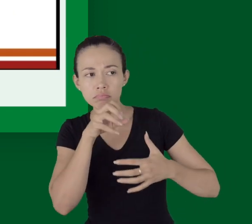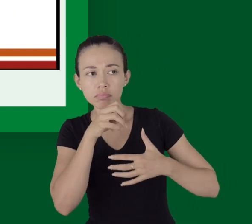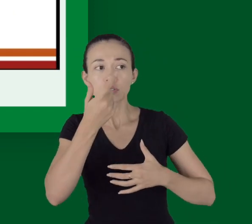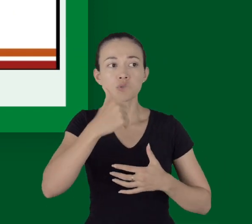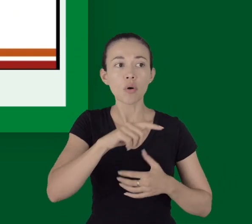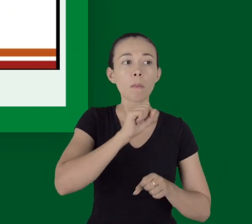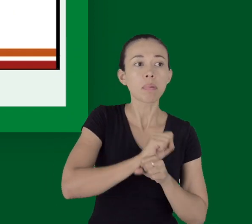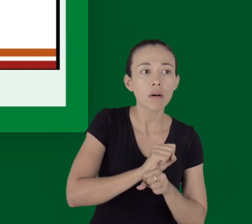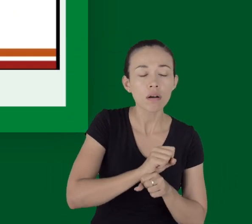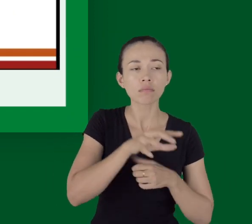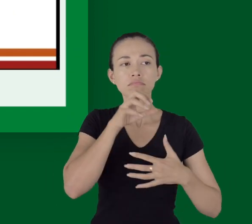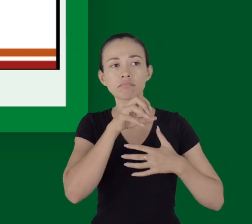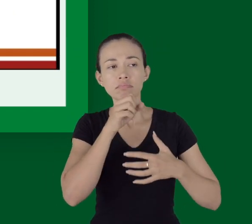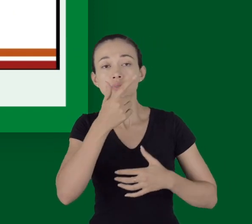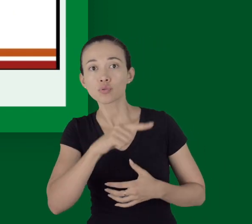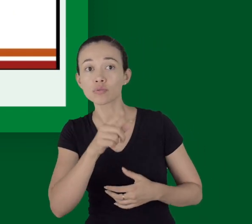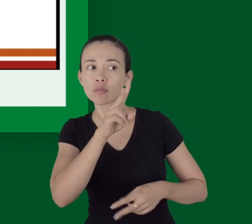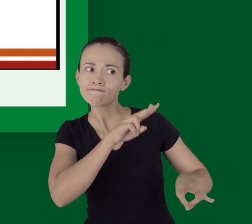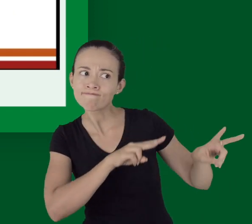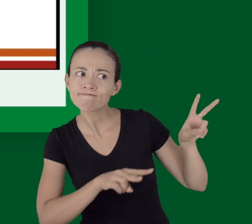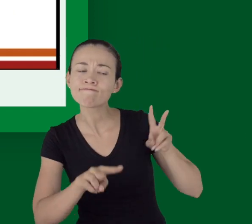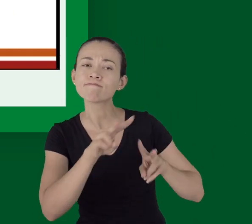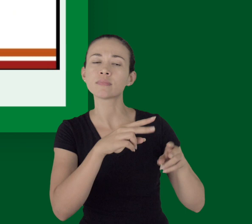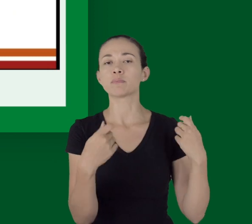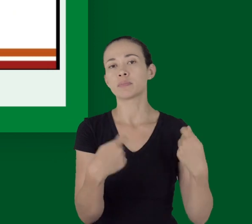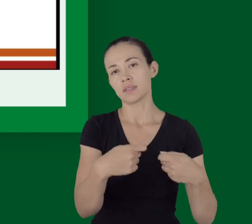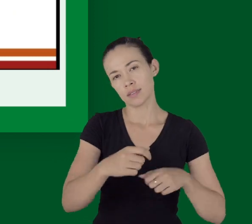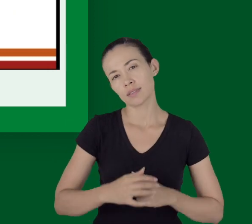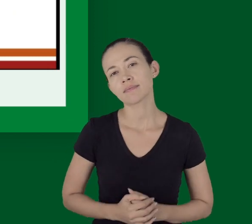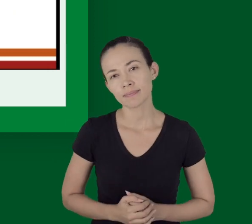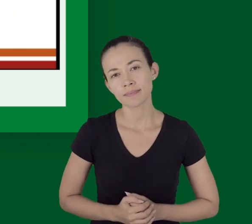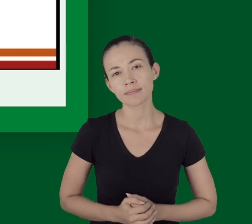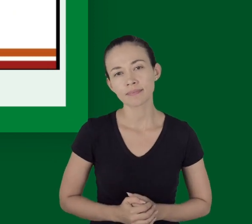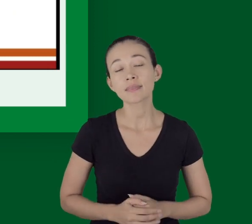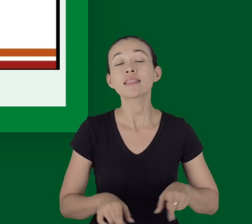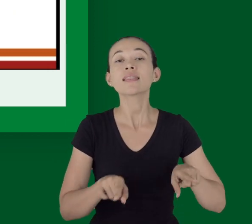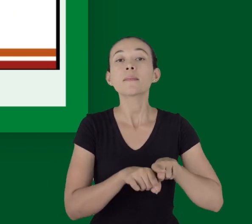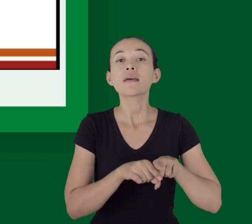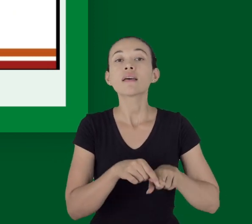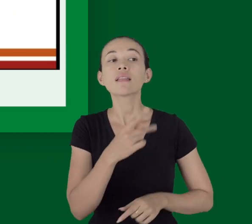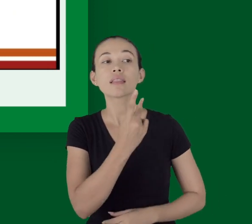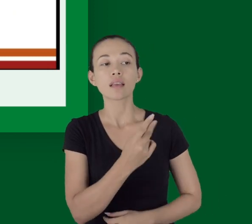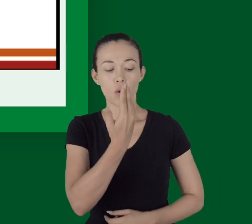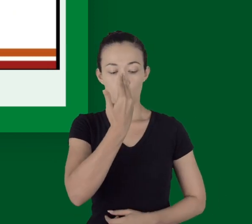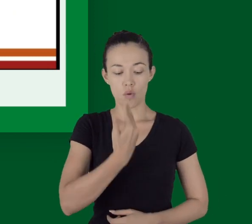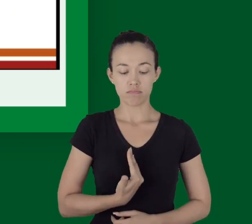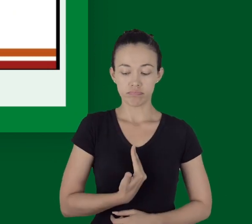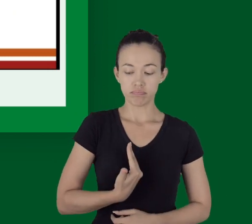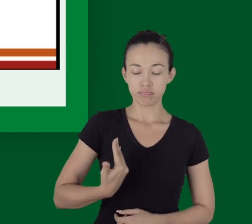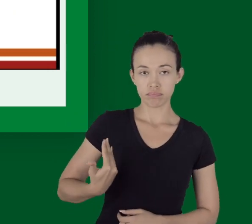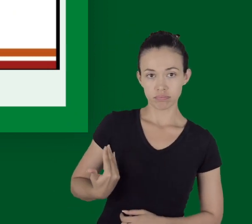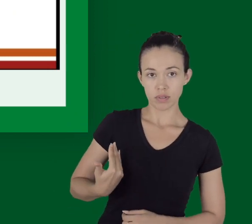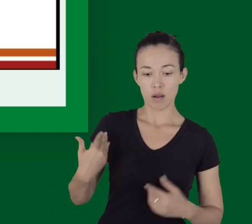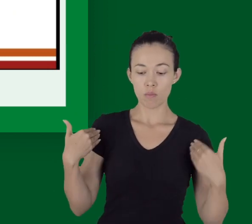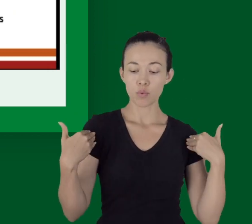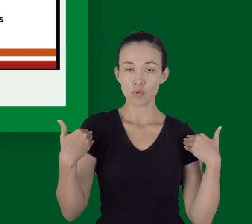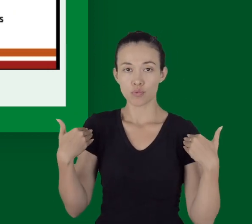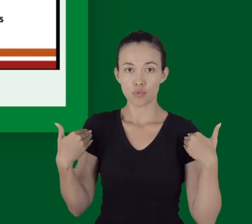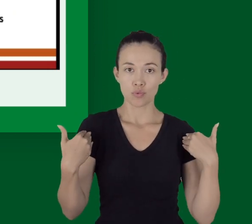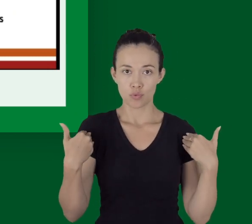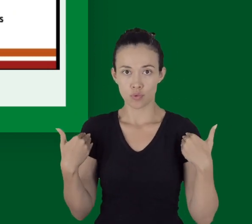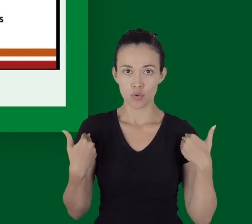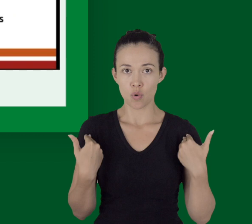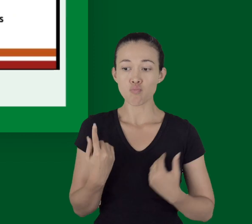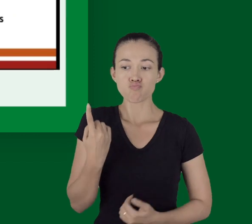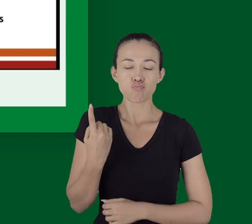de respiração. É um nível de alerta importante para esse aspecto. Né? Identificar sinais de lateralidade, contralateralidade, eu tenho que